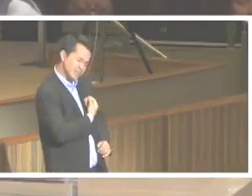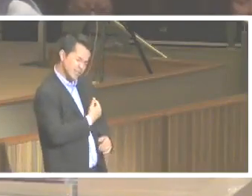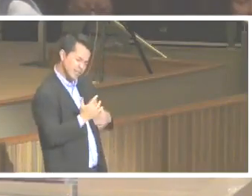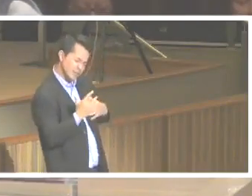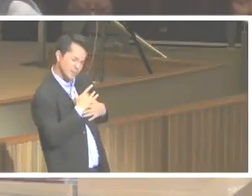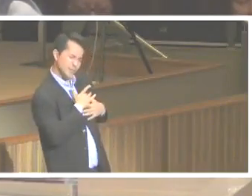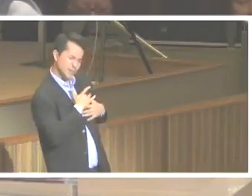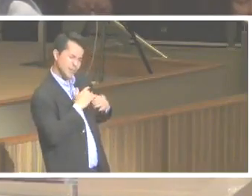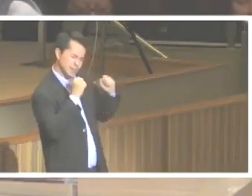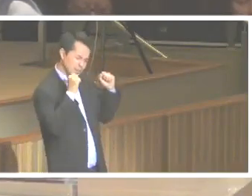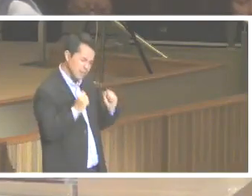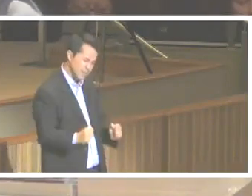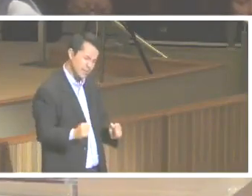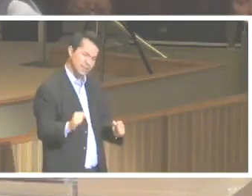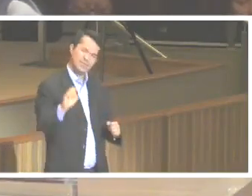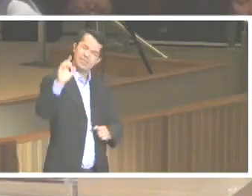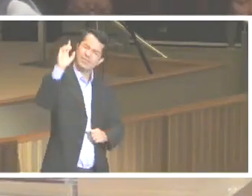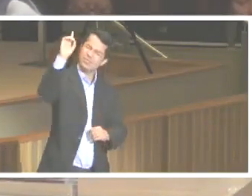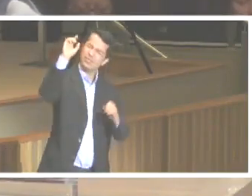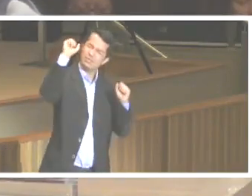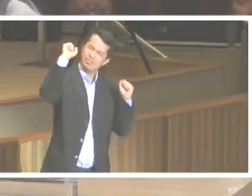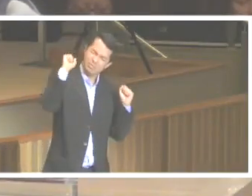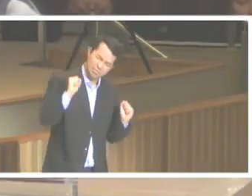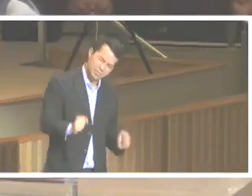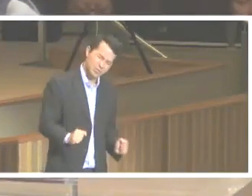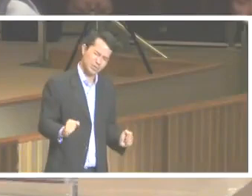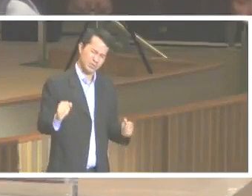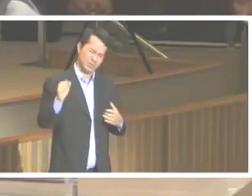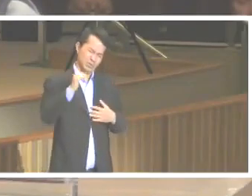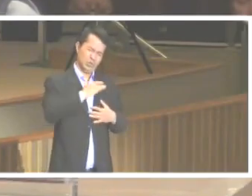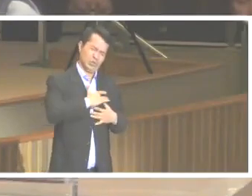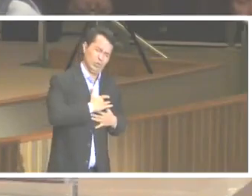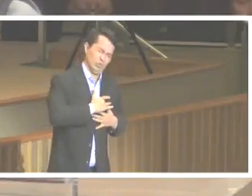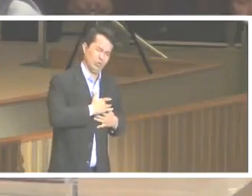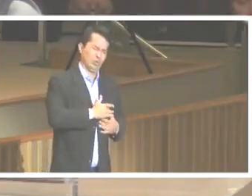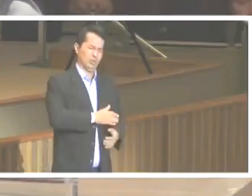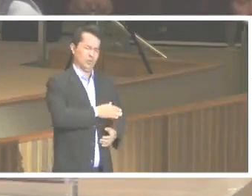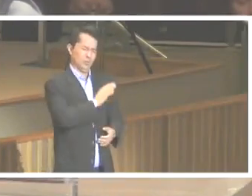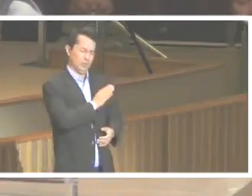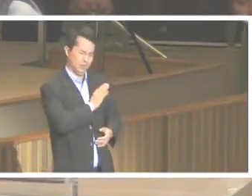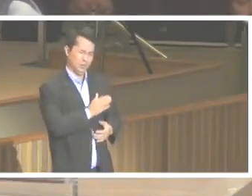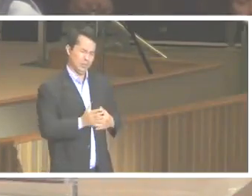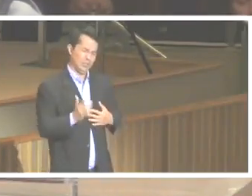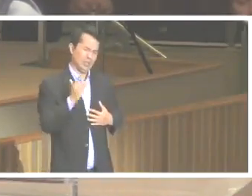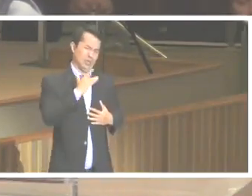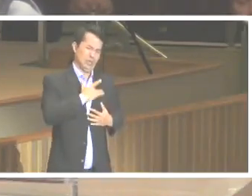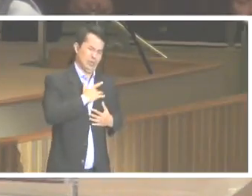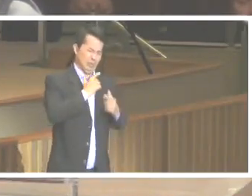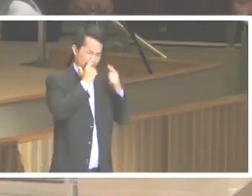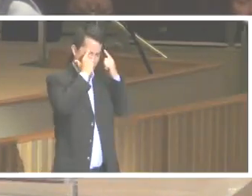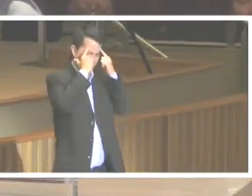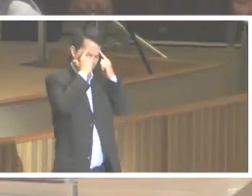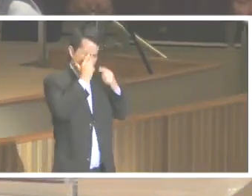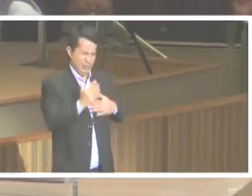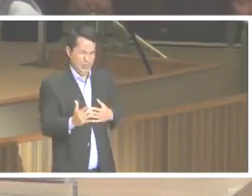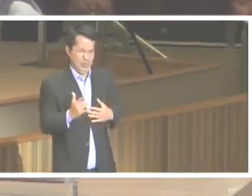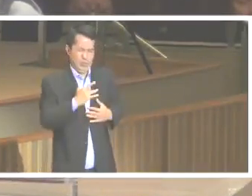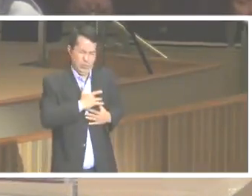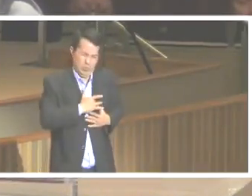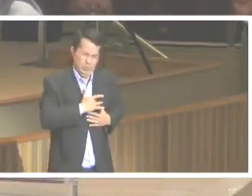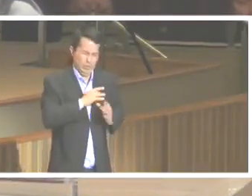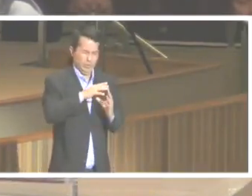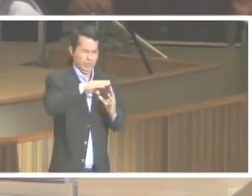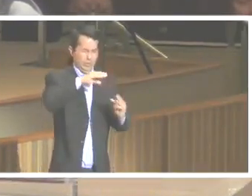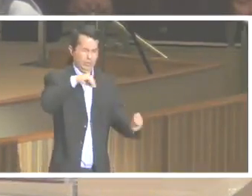move a nossa alma na direção do teu espírito de tal maneira que possamos ouvir a tua voz